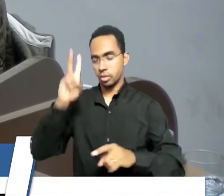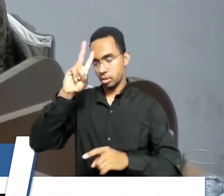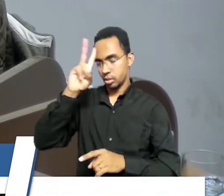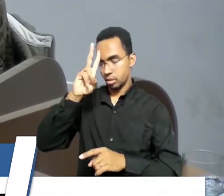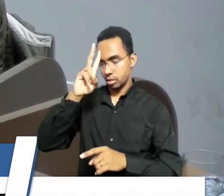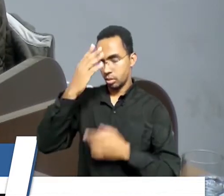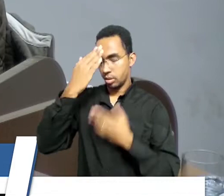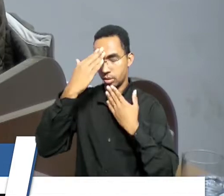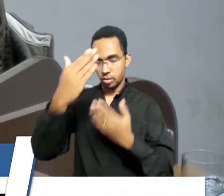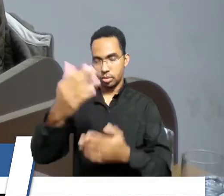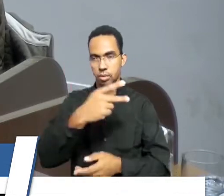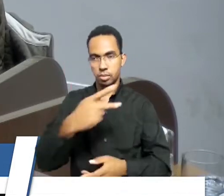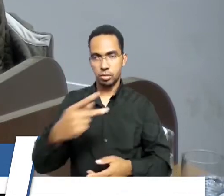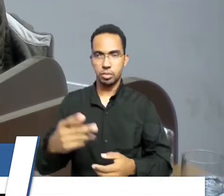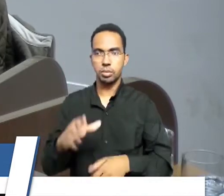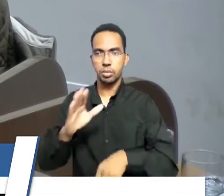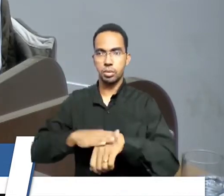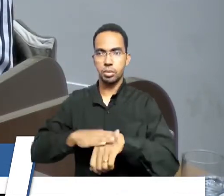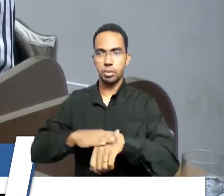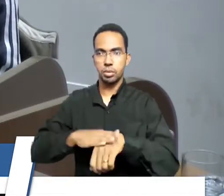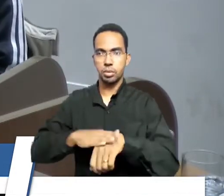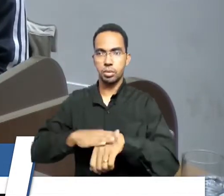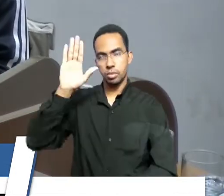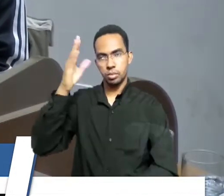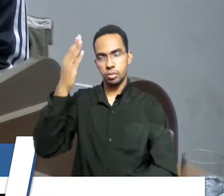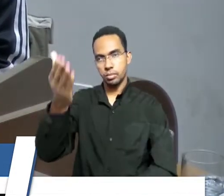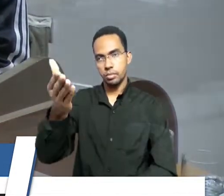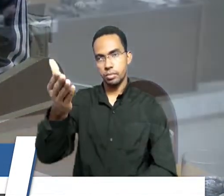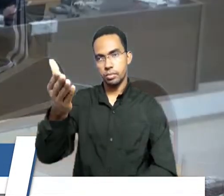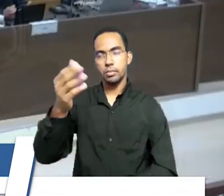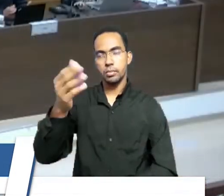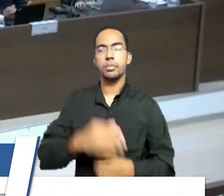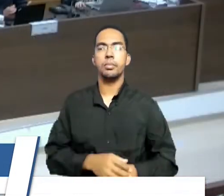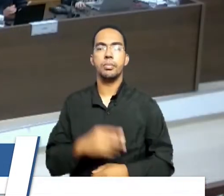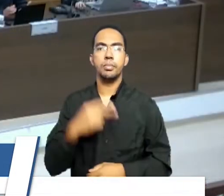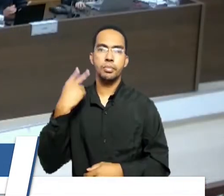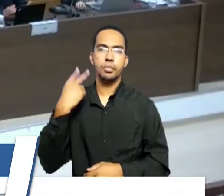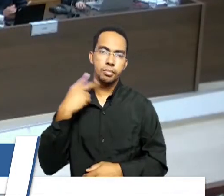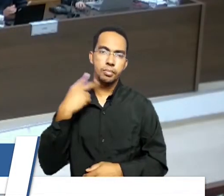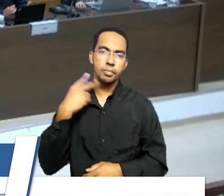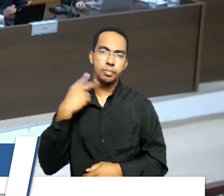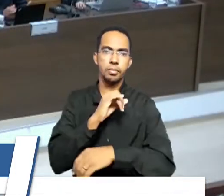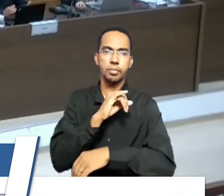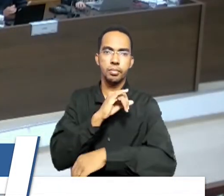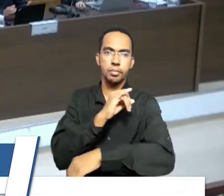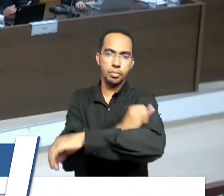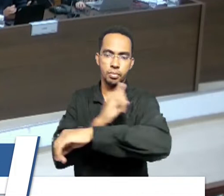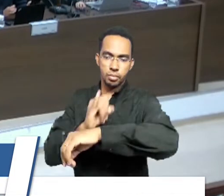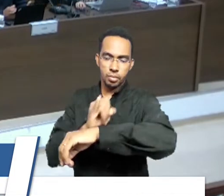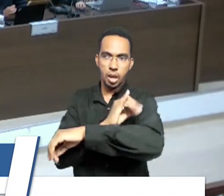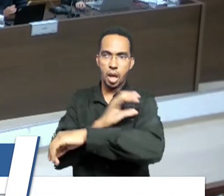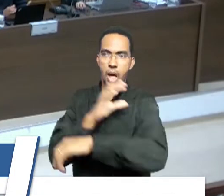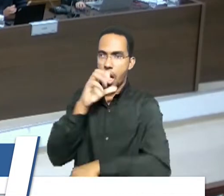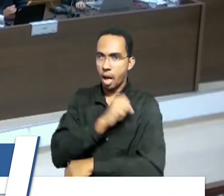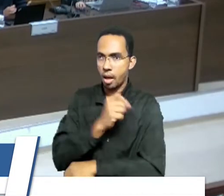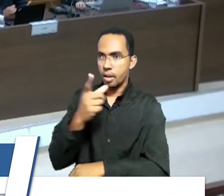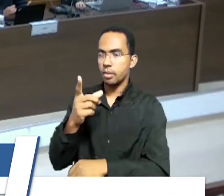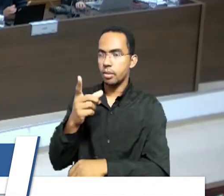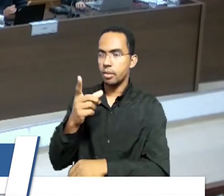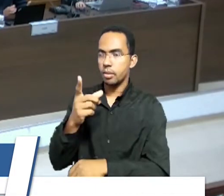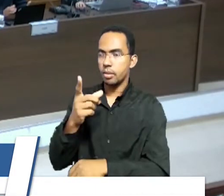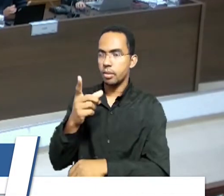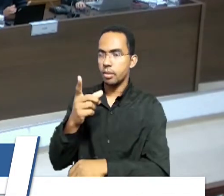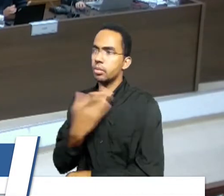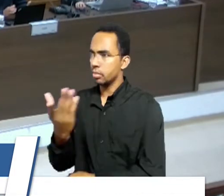palavra, plenário. Peço a palavra, excelência. Com a palavra, vereador Hilton Ferreira. Bem rapidinho, as palavras do Della Mota lá. Della Mota, eu me lembrei aqui,